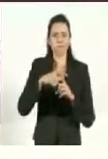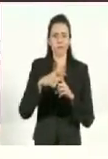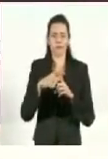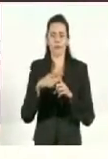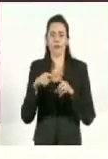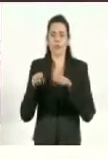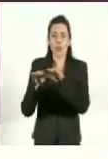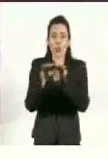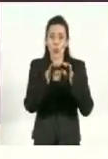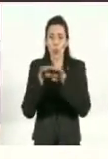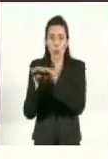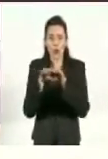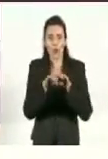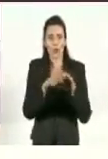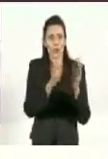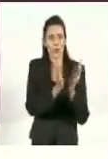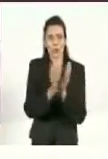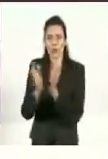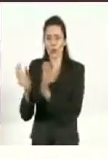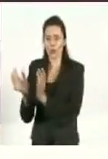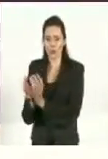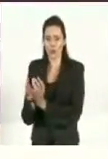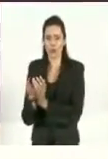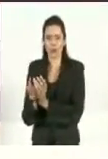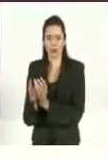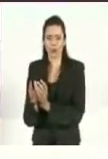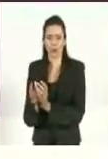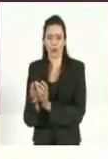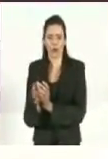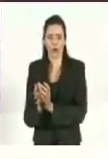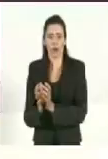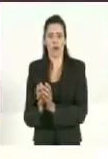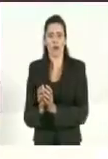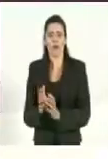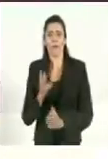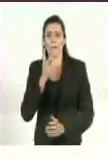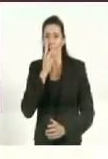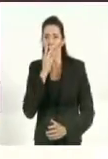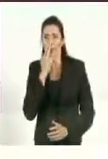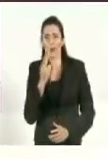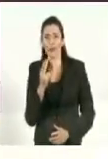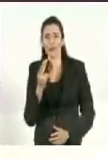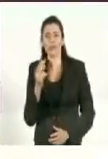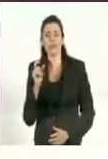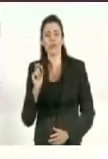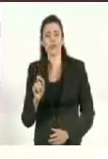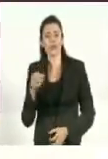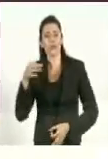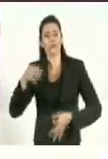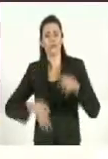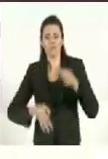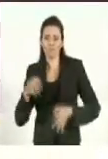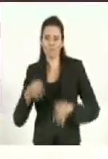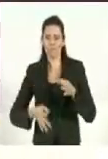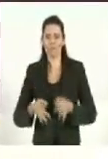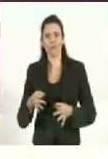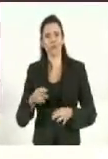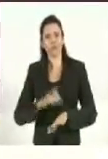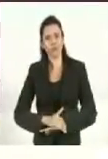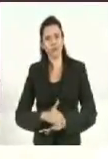Civil não seria mais justo, visto que